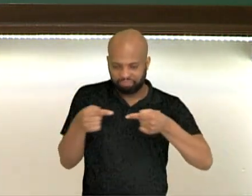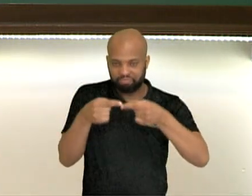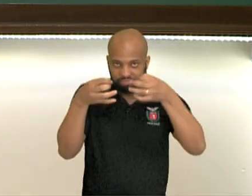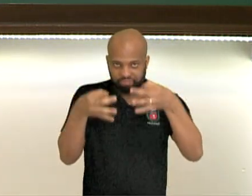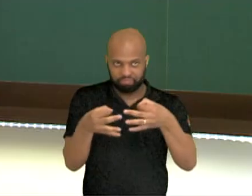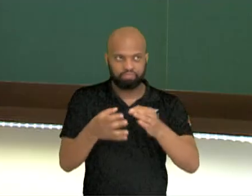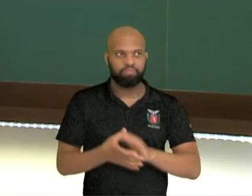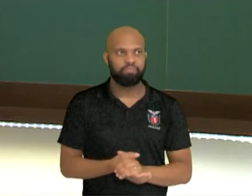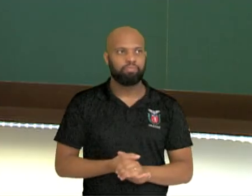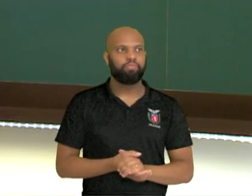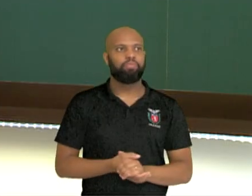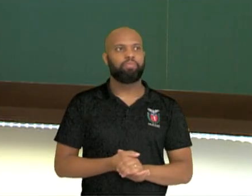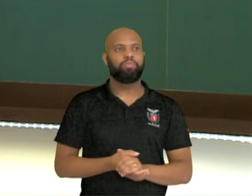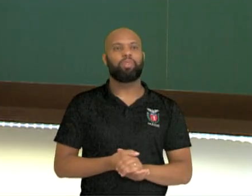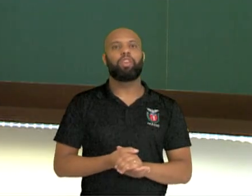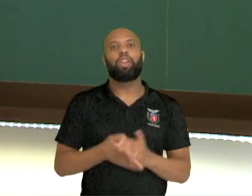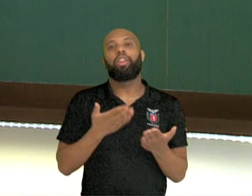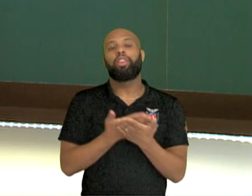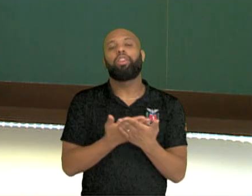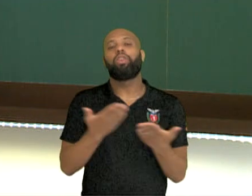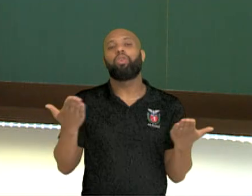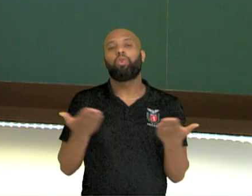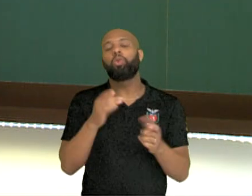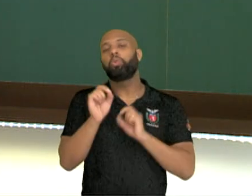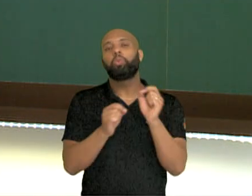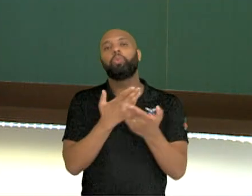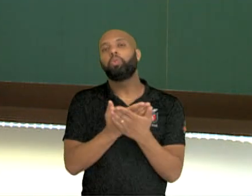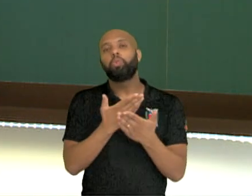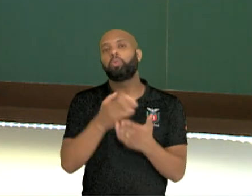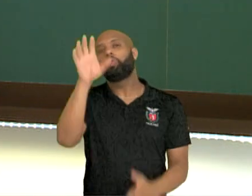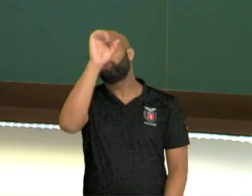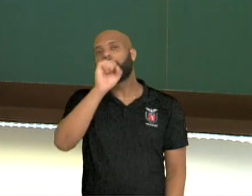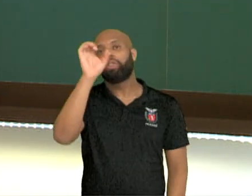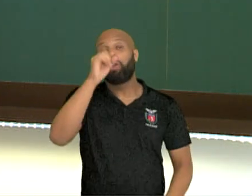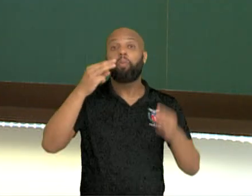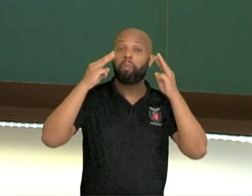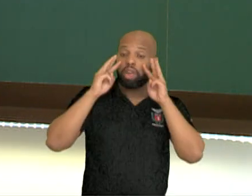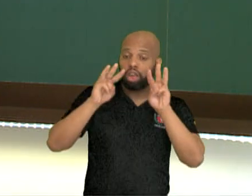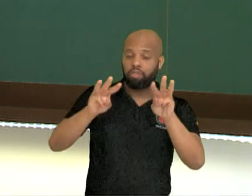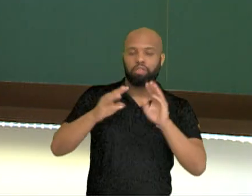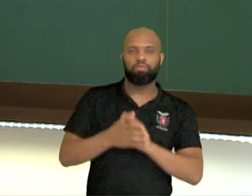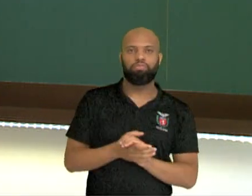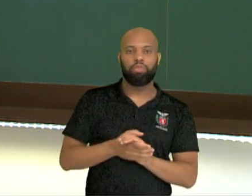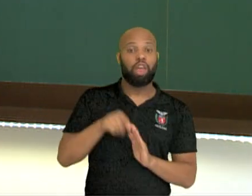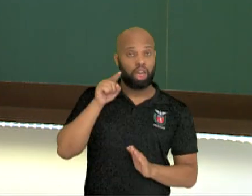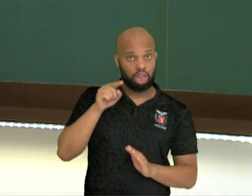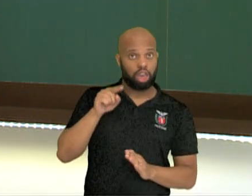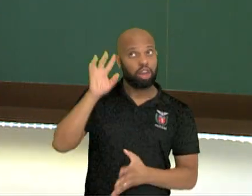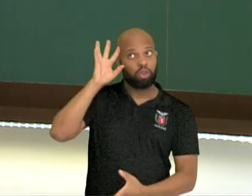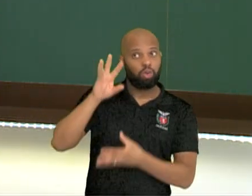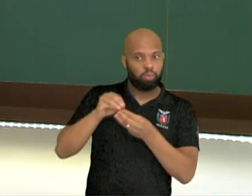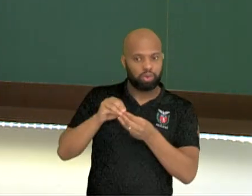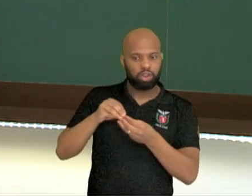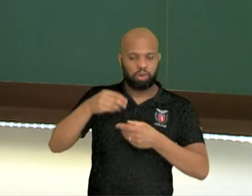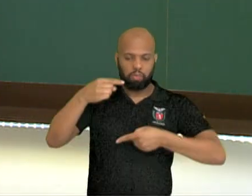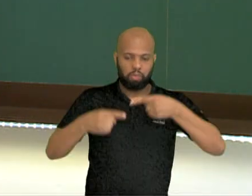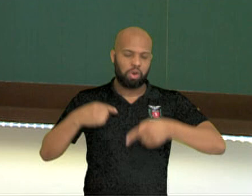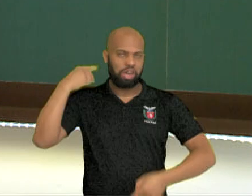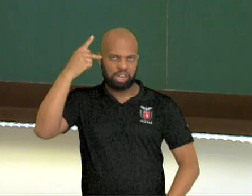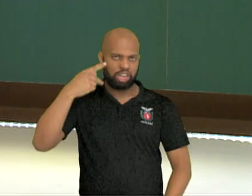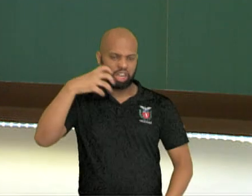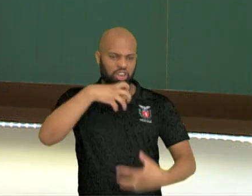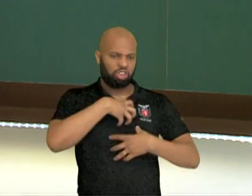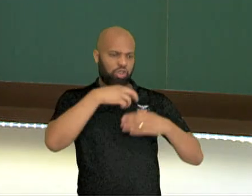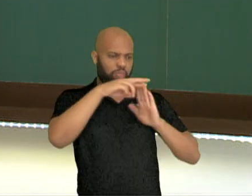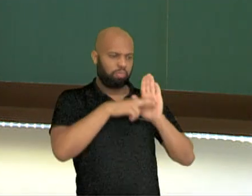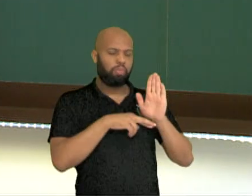lá? Então, pessoal, na aula de hoje, nós vimos que Maquiavel entende a política de maneira não normativa. Ou seja,